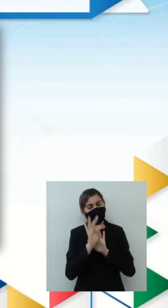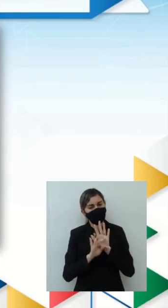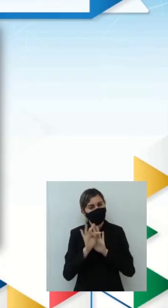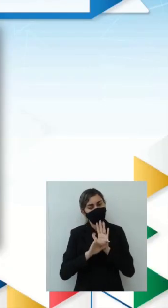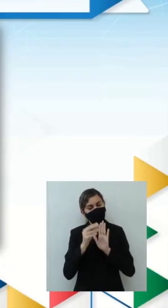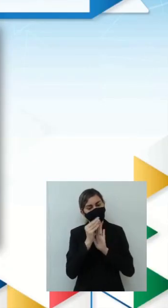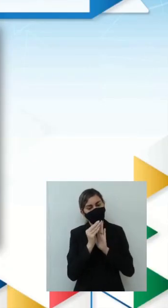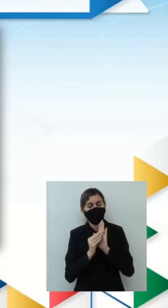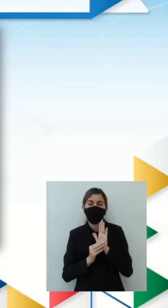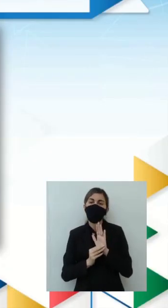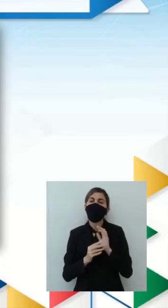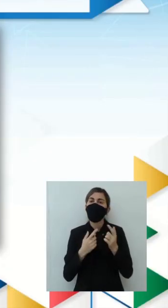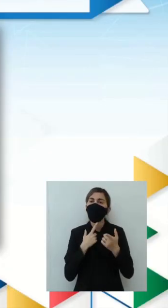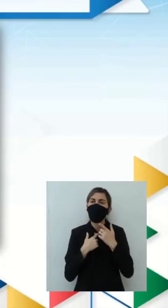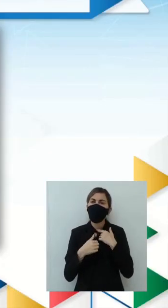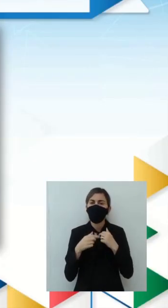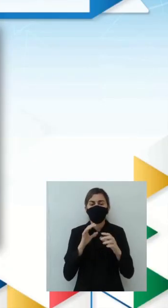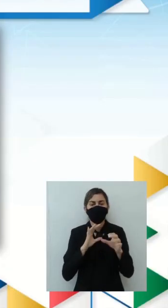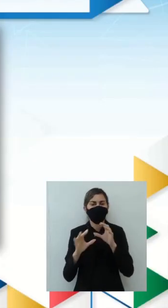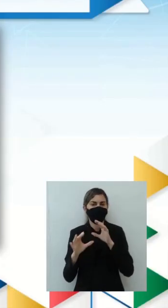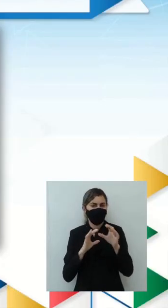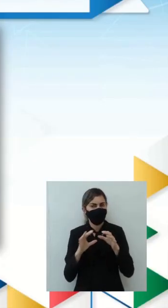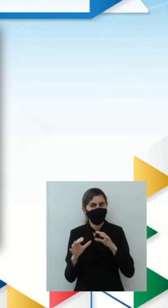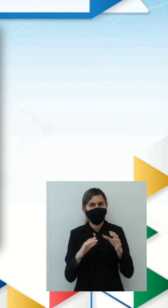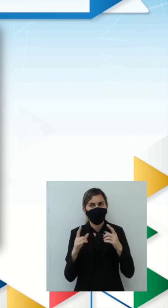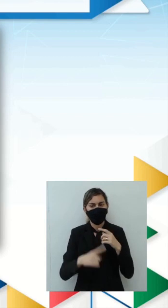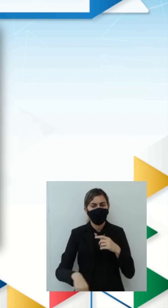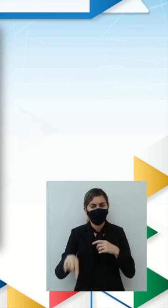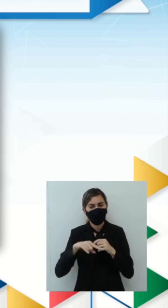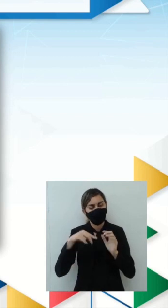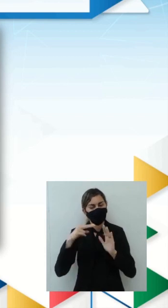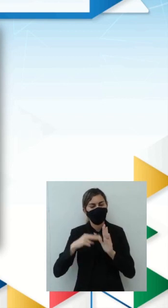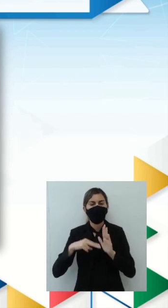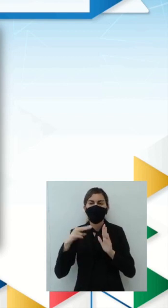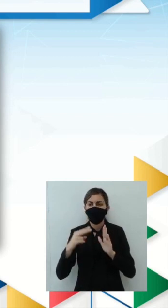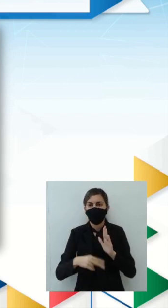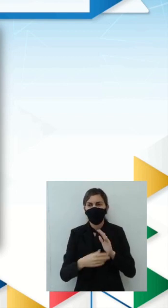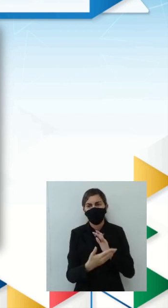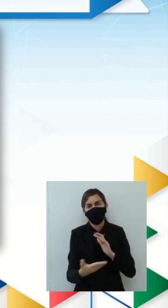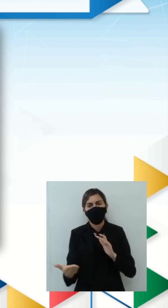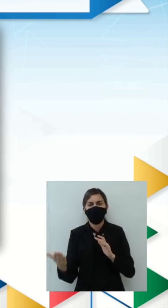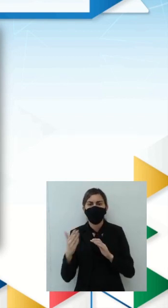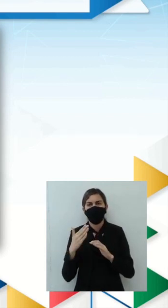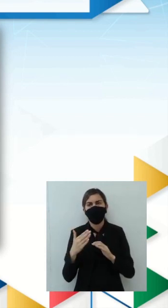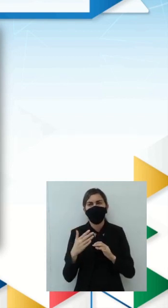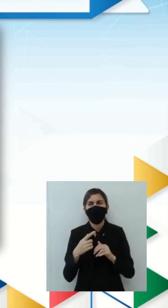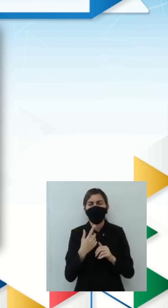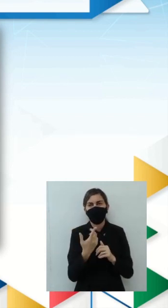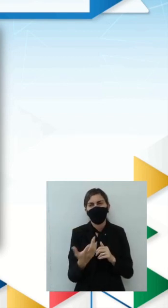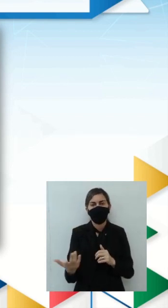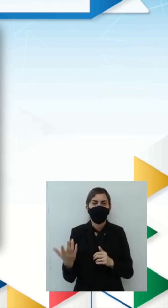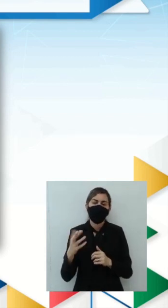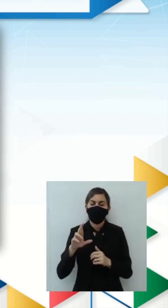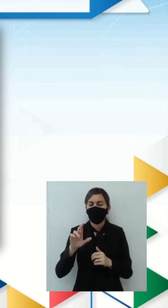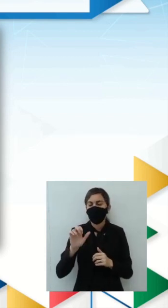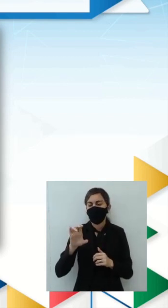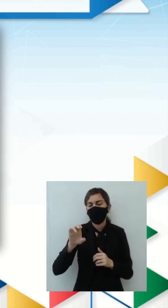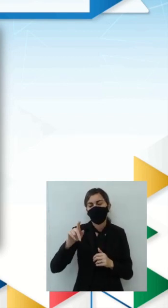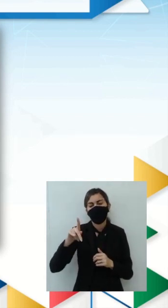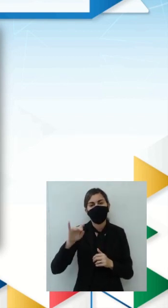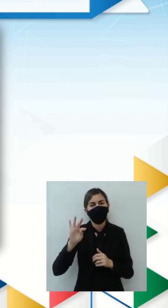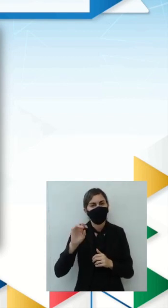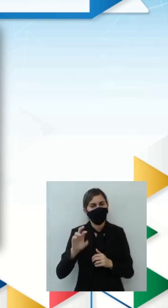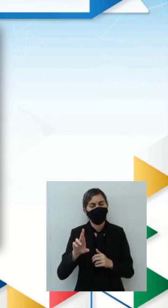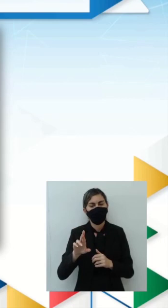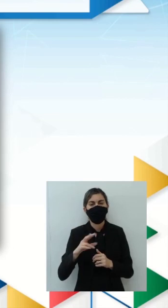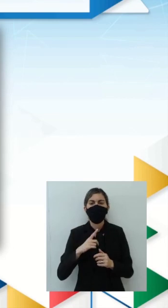texto, desejamos nos comunicar com nossos leitores, aquele que nos recebe, o receptor,